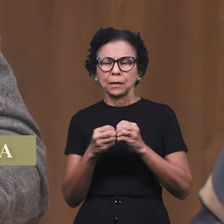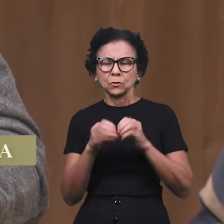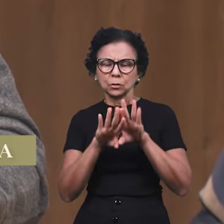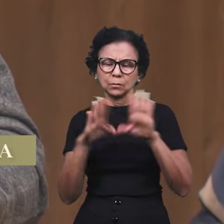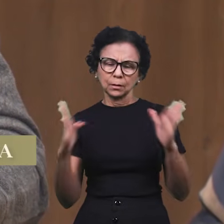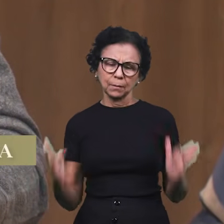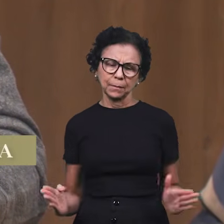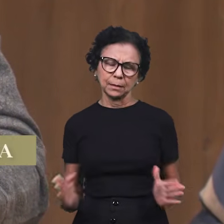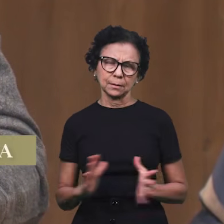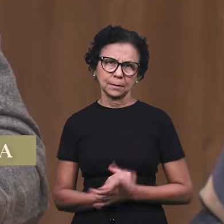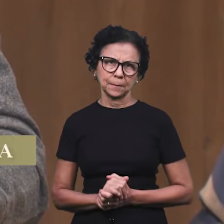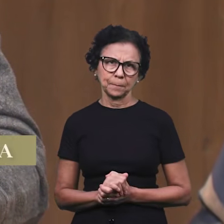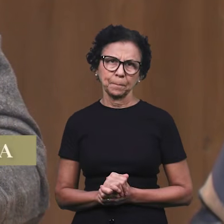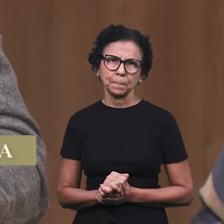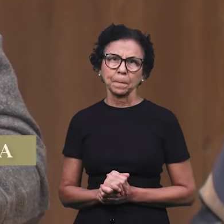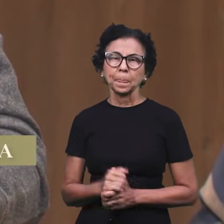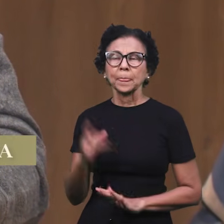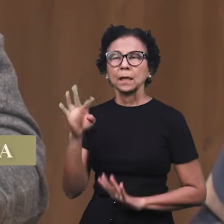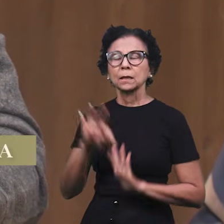9º cântico.